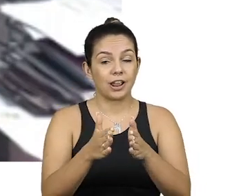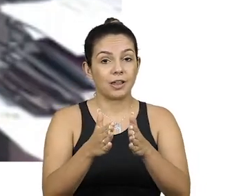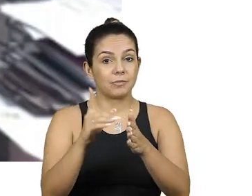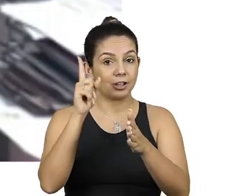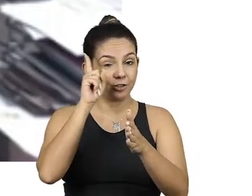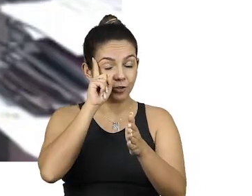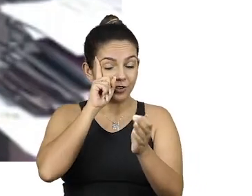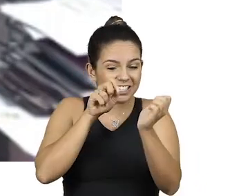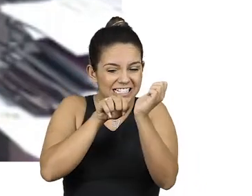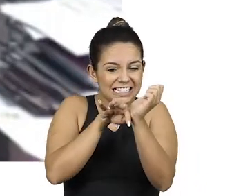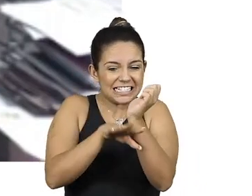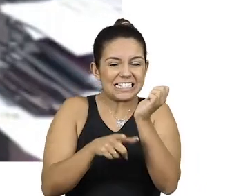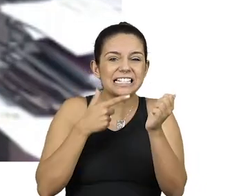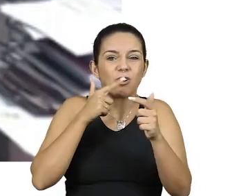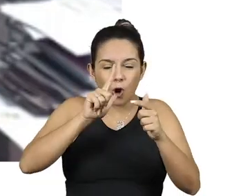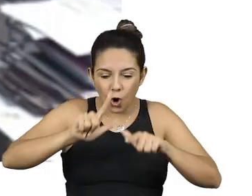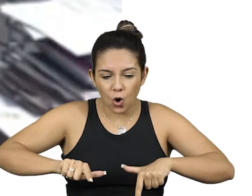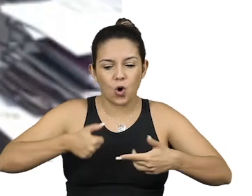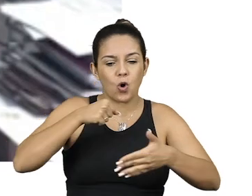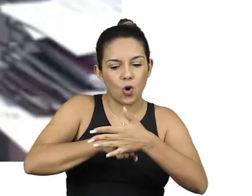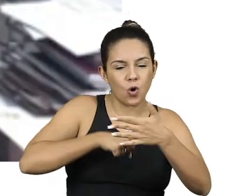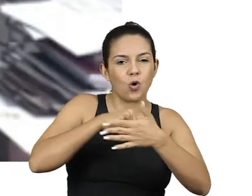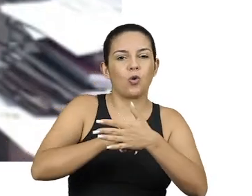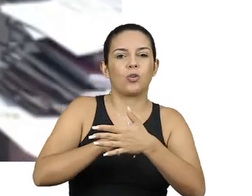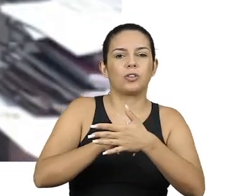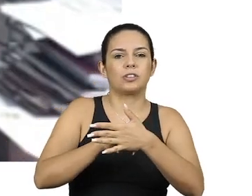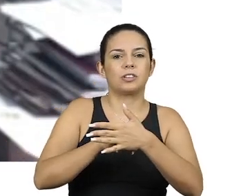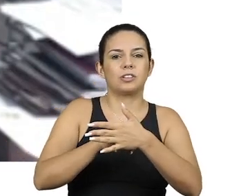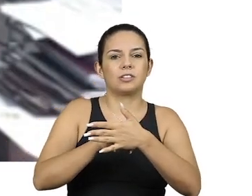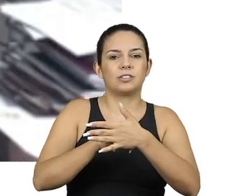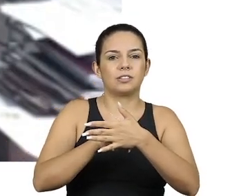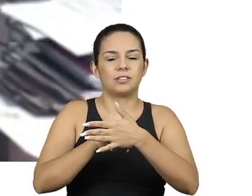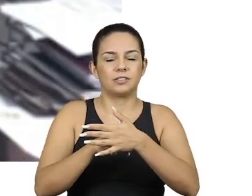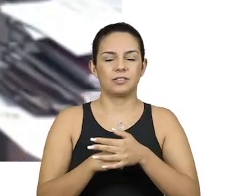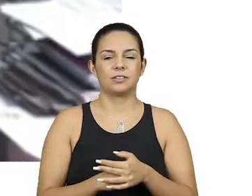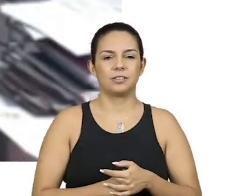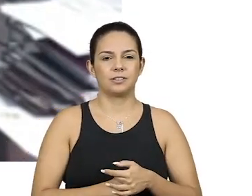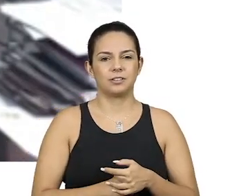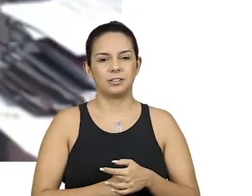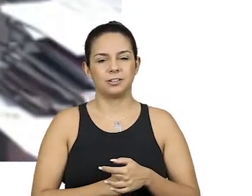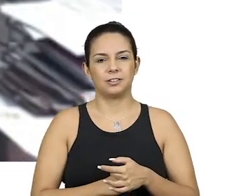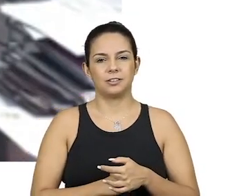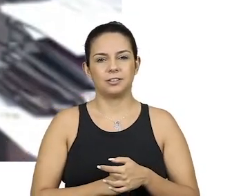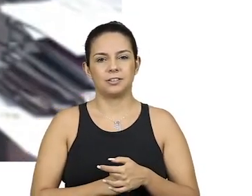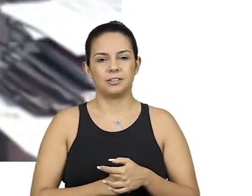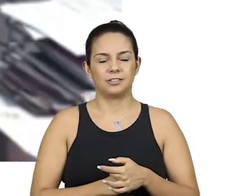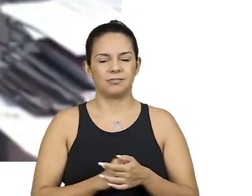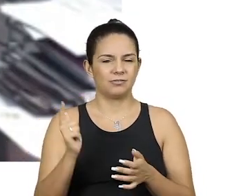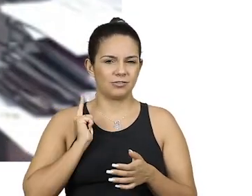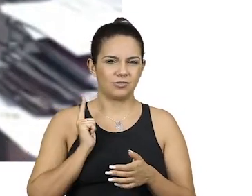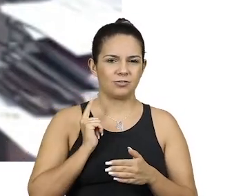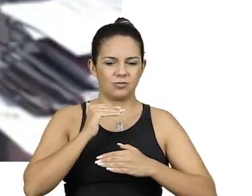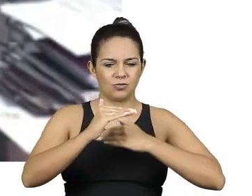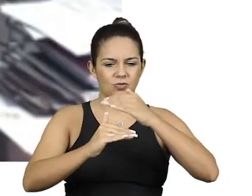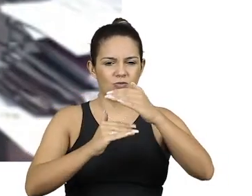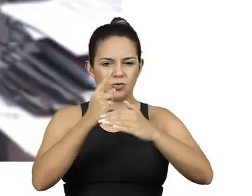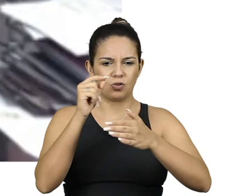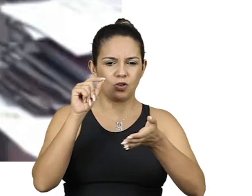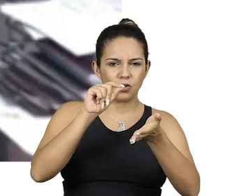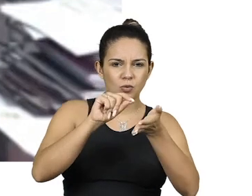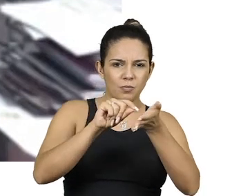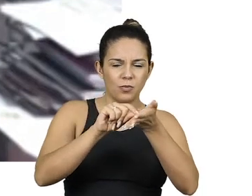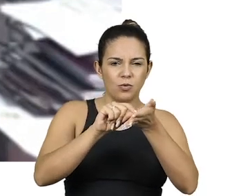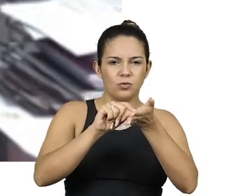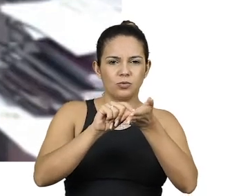e sangue que sístole e diástole garantem. Haverá adiante um ponto